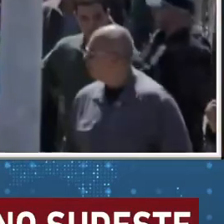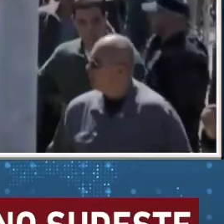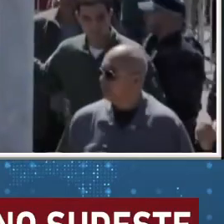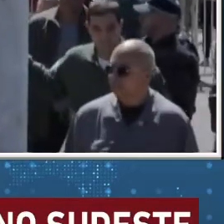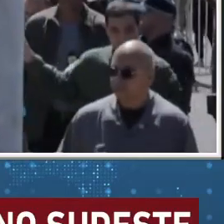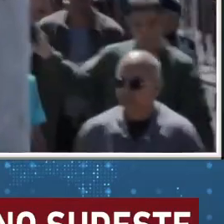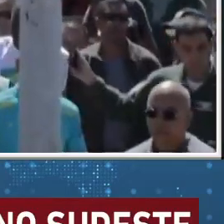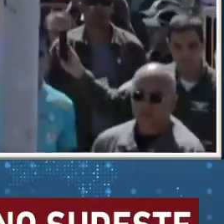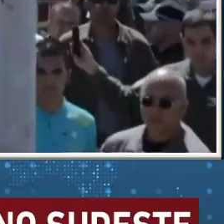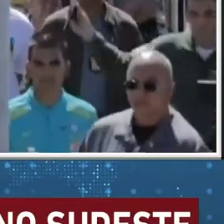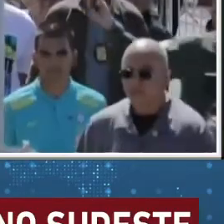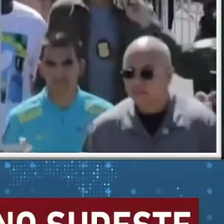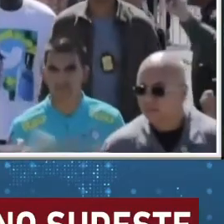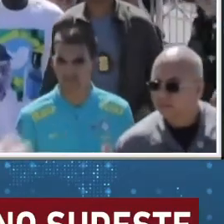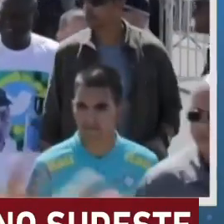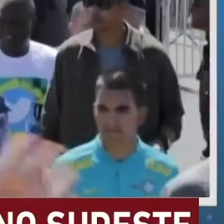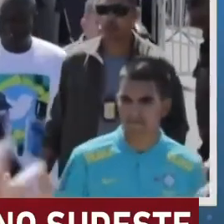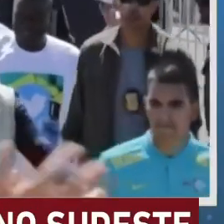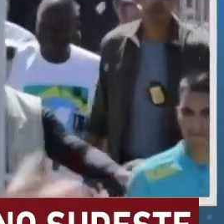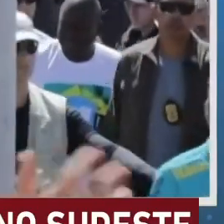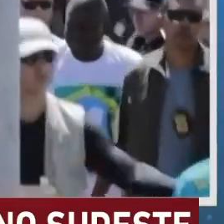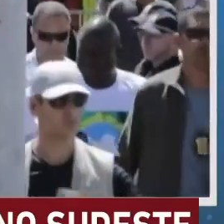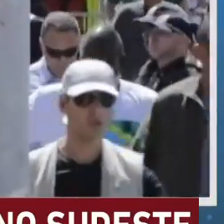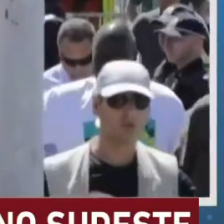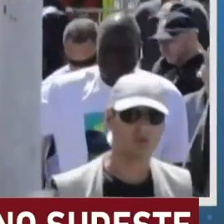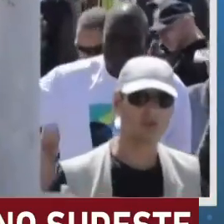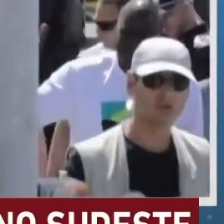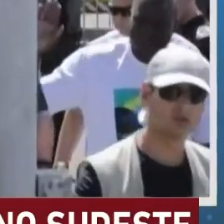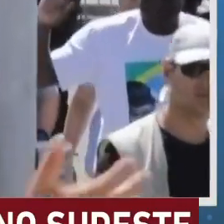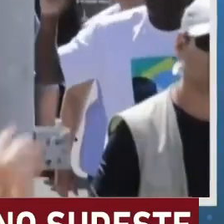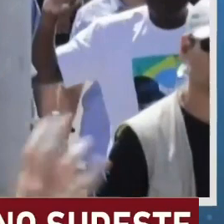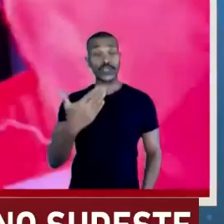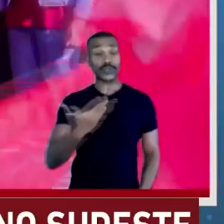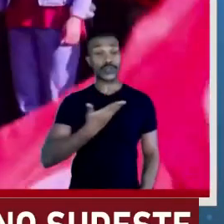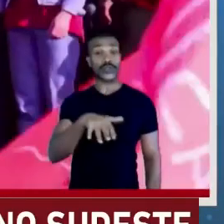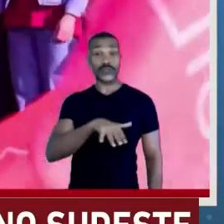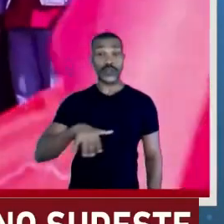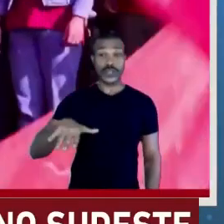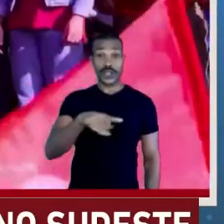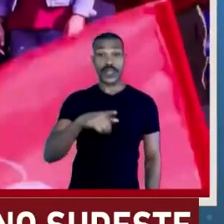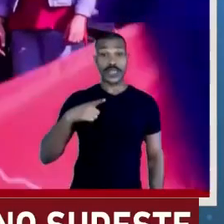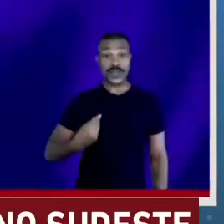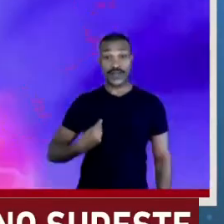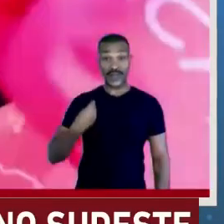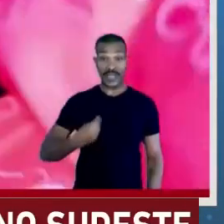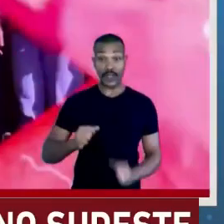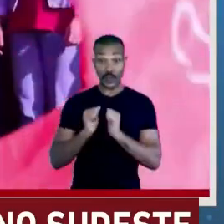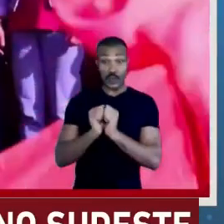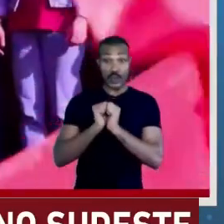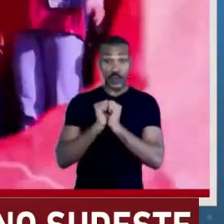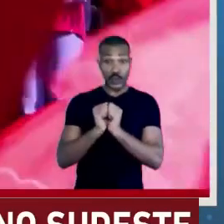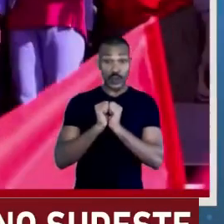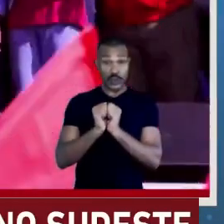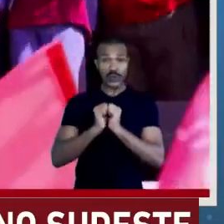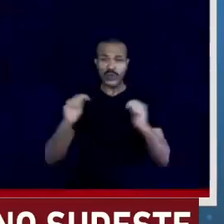Cientista político Antônio Flávio Testa, para encerrar, a ausência dos principais candidatos em sabatinas,